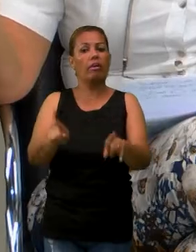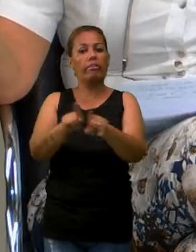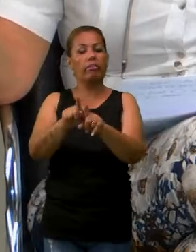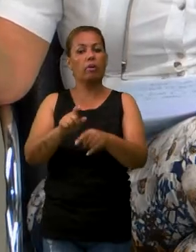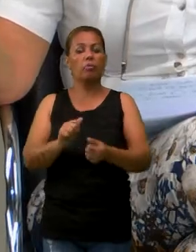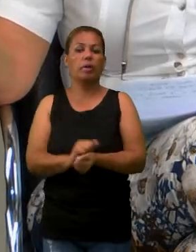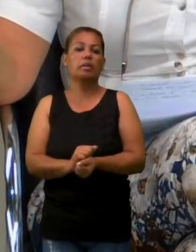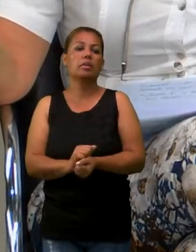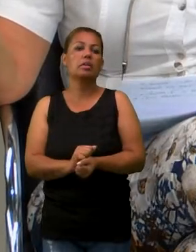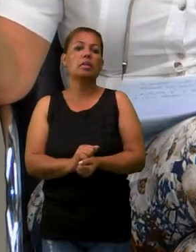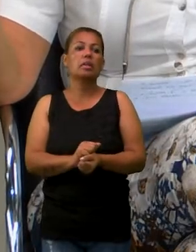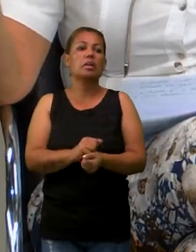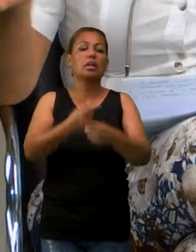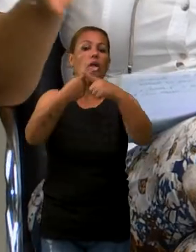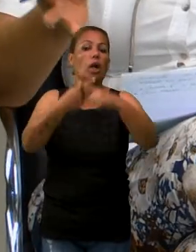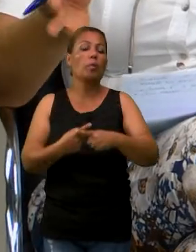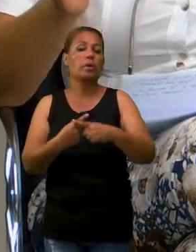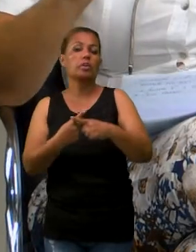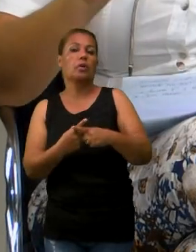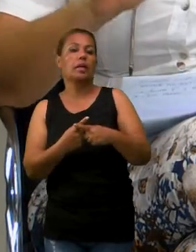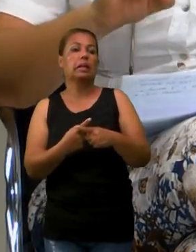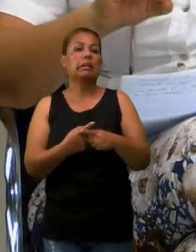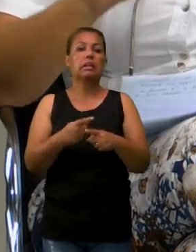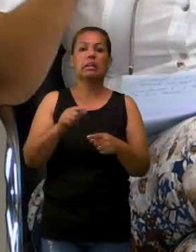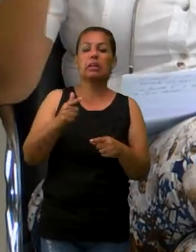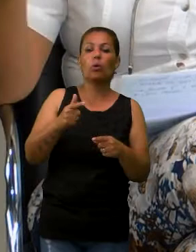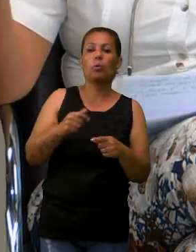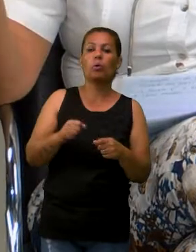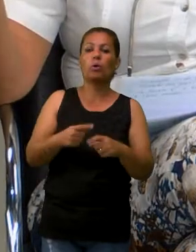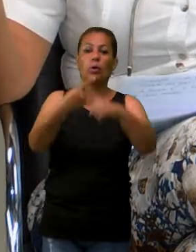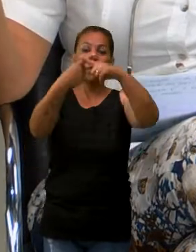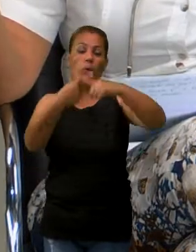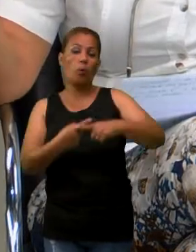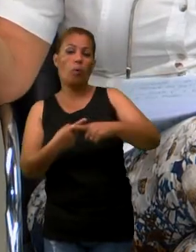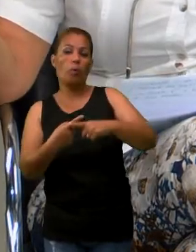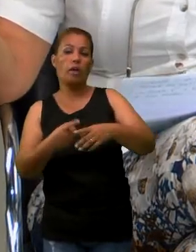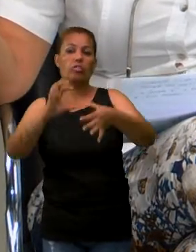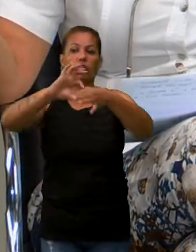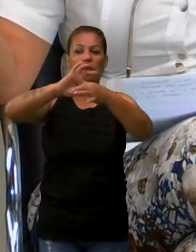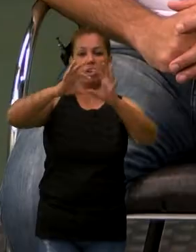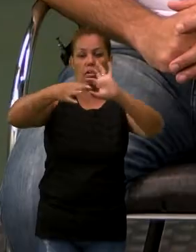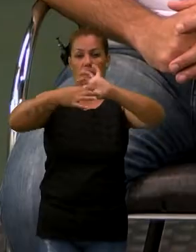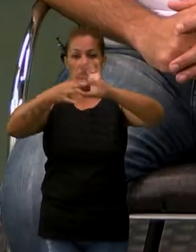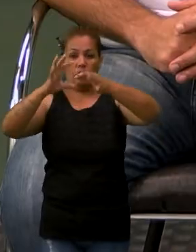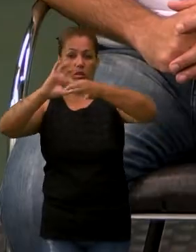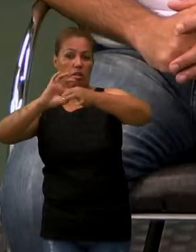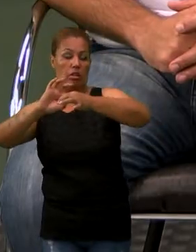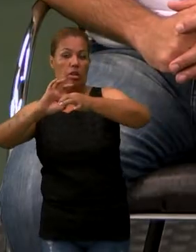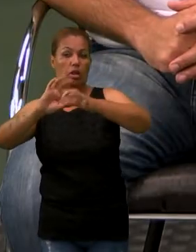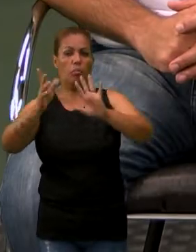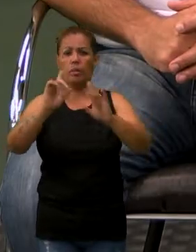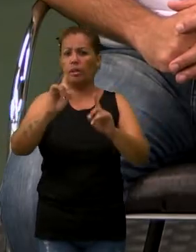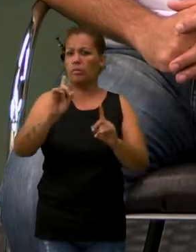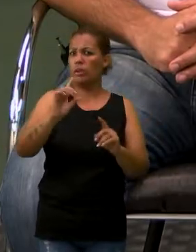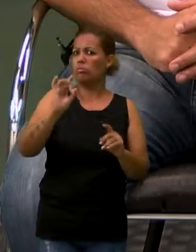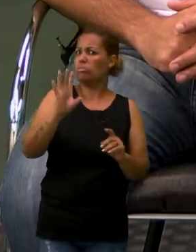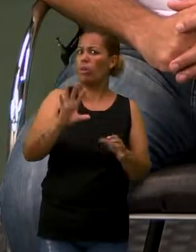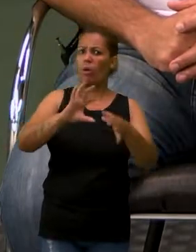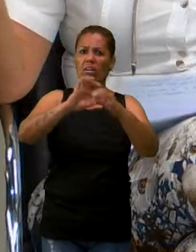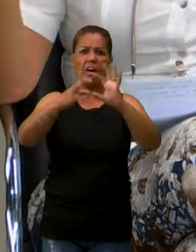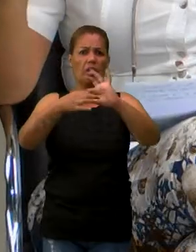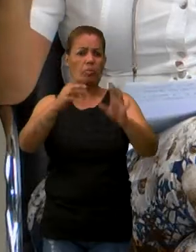e você estava dizendo que ela é gruel ele não compete com o pai não ele compete na olimpíada mesmo